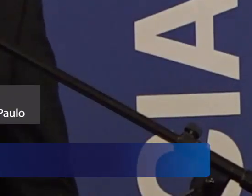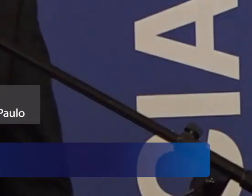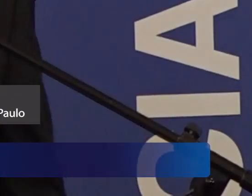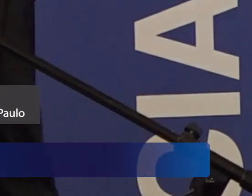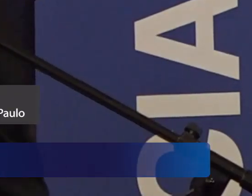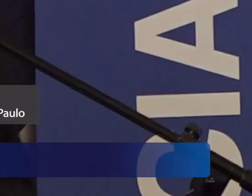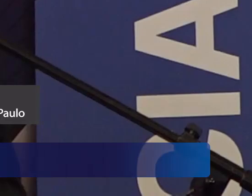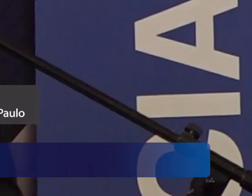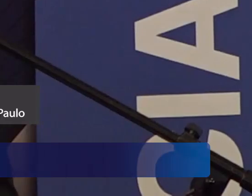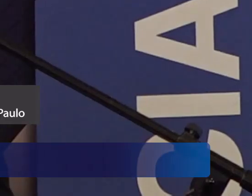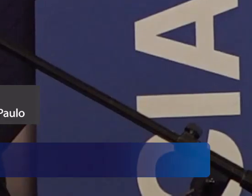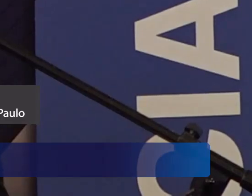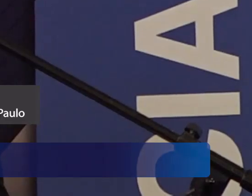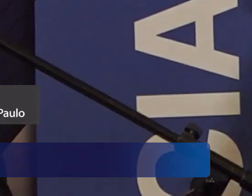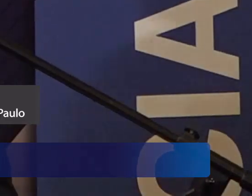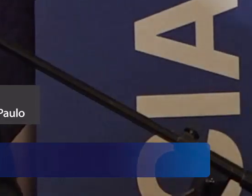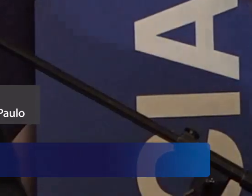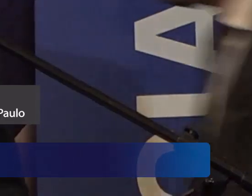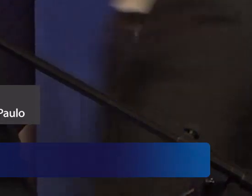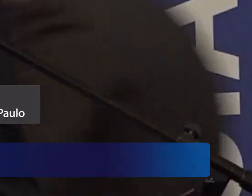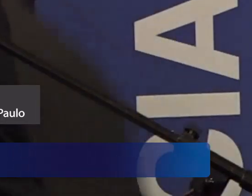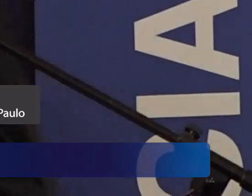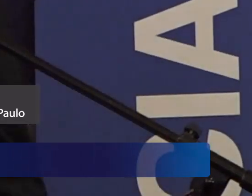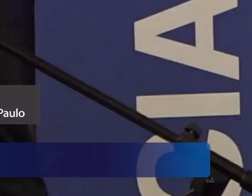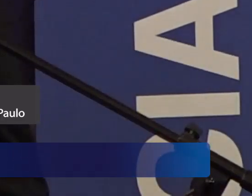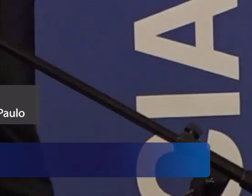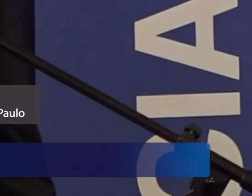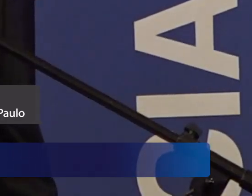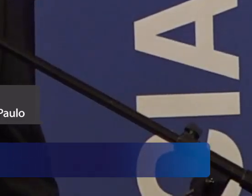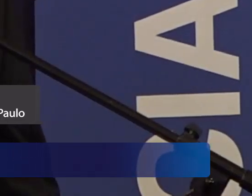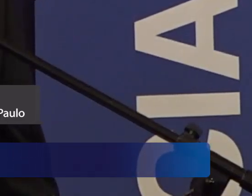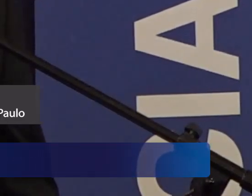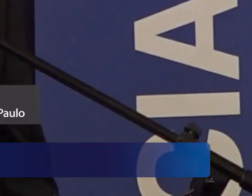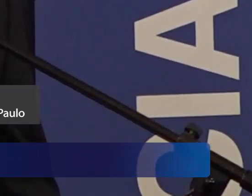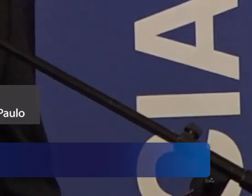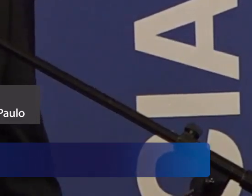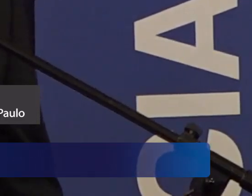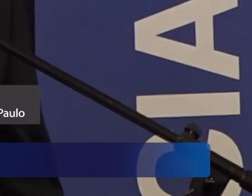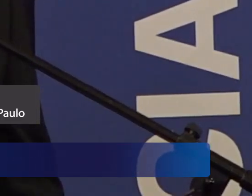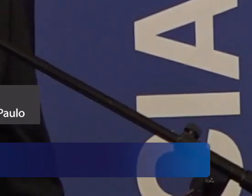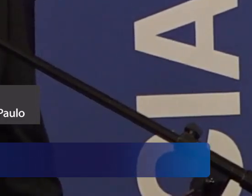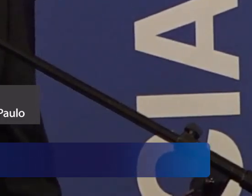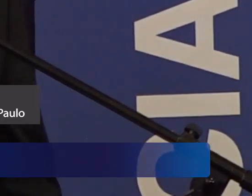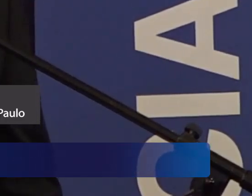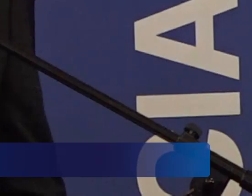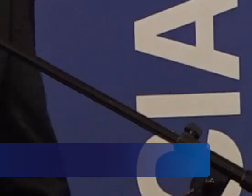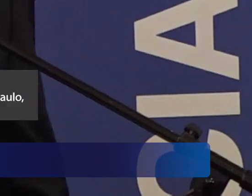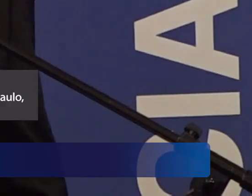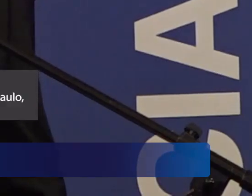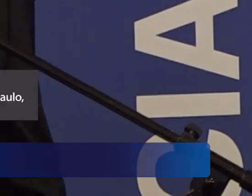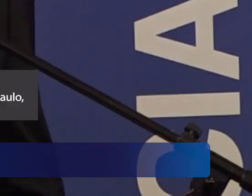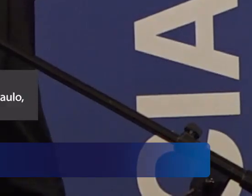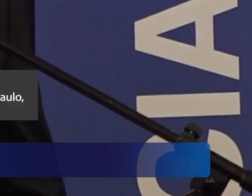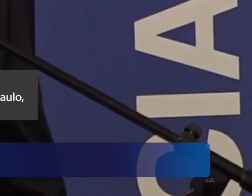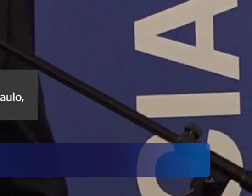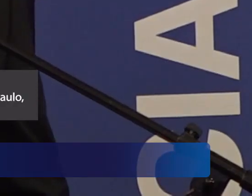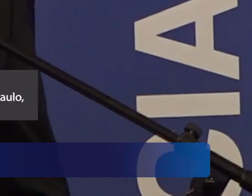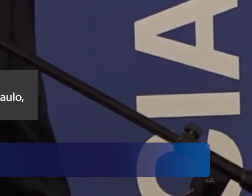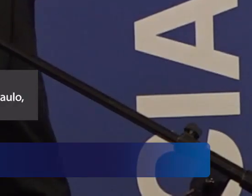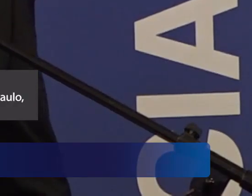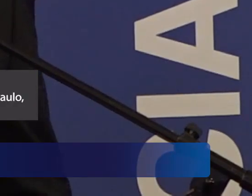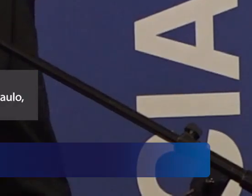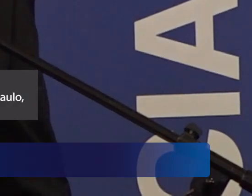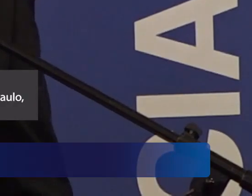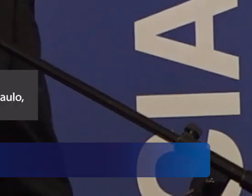Paulo Dr Guilherme piscina Defensor Público diretor da Escola da Defensoria Pública do Estado de São Paulo Dr José